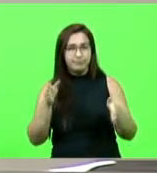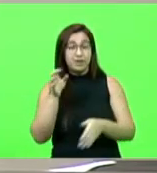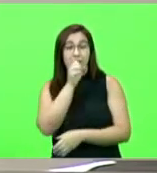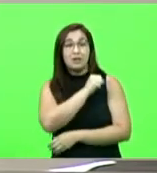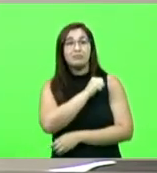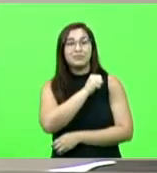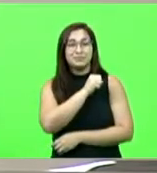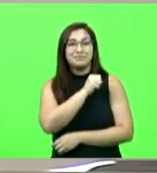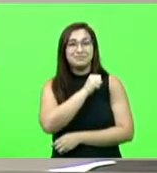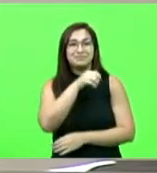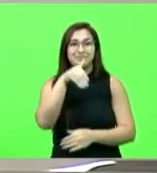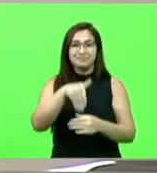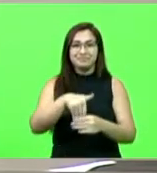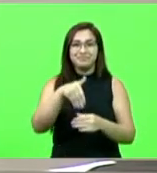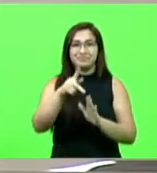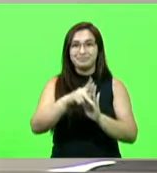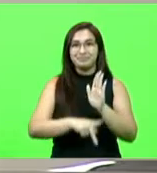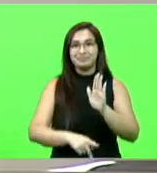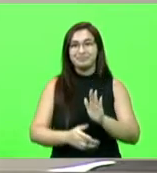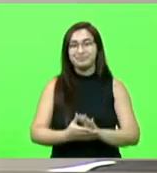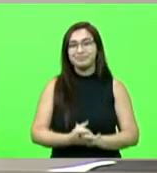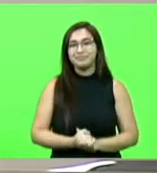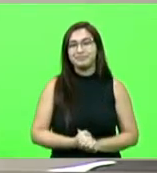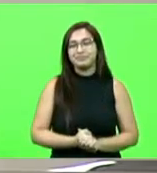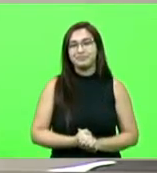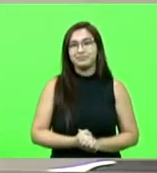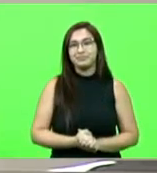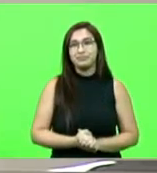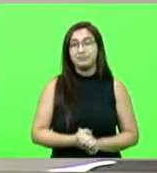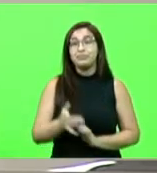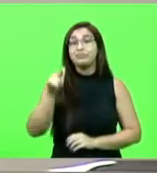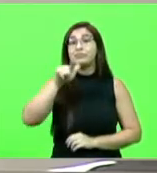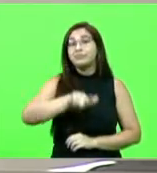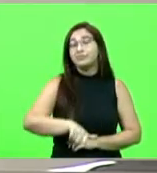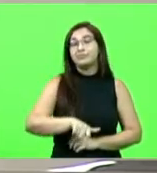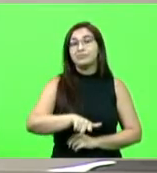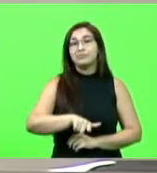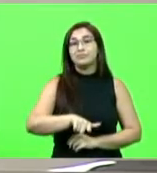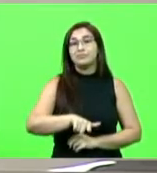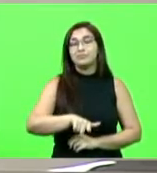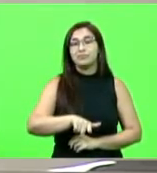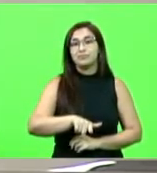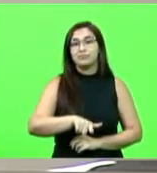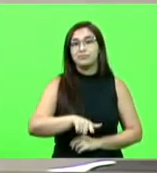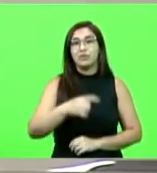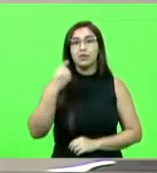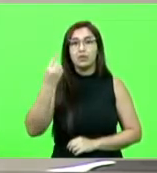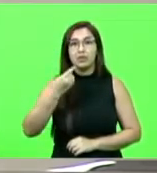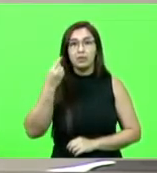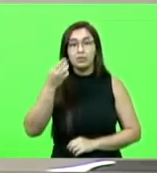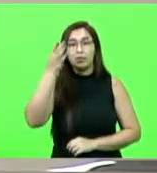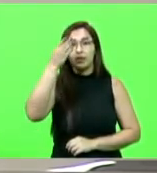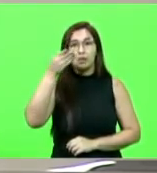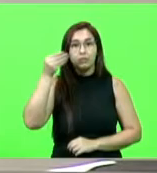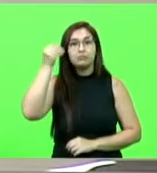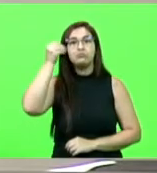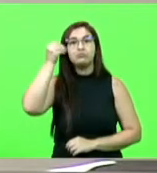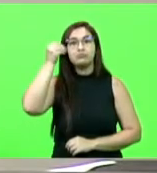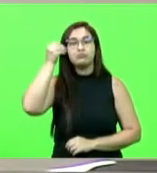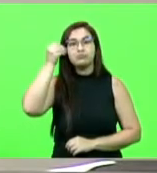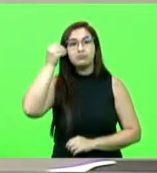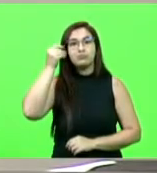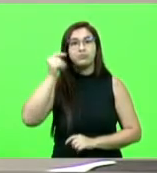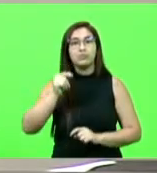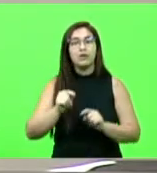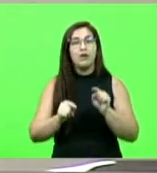podermos votar esse projeto. E diga-se aqui, né, e a deputada Luciane falar os números, né,